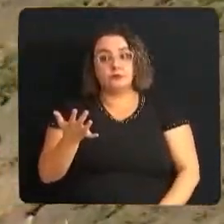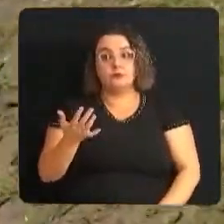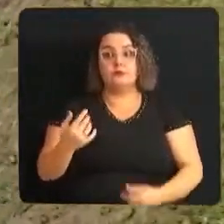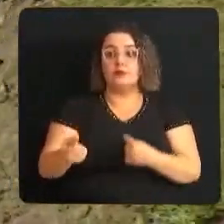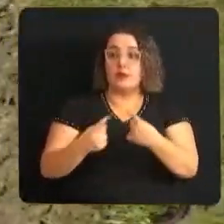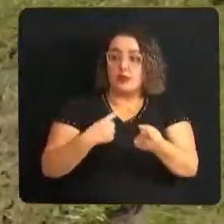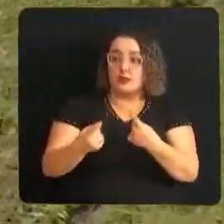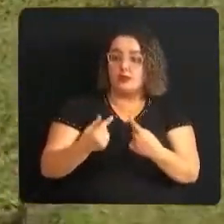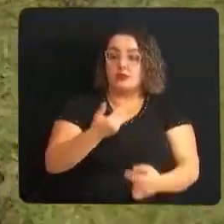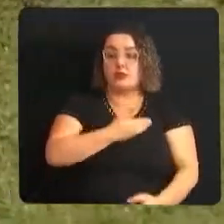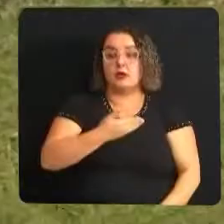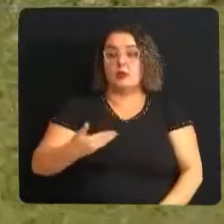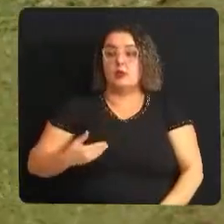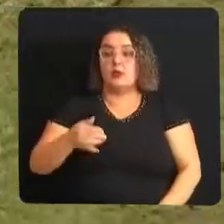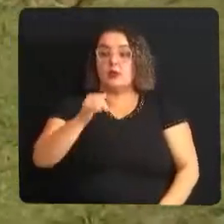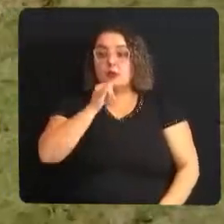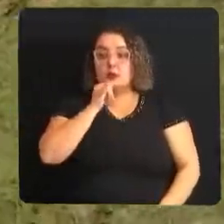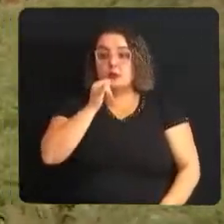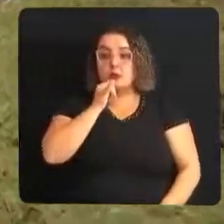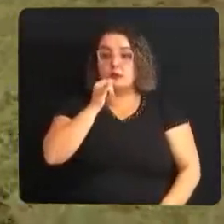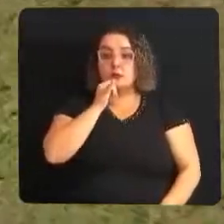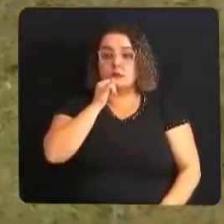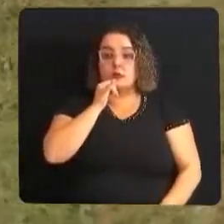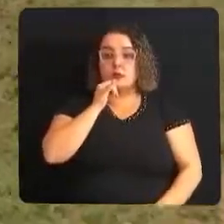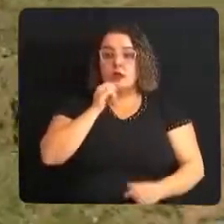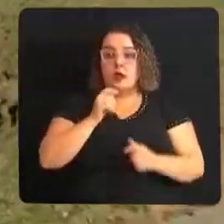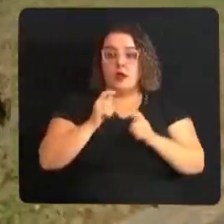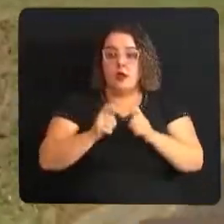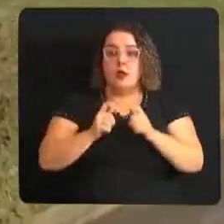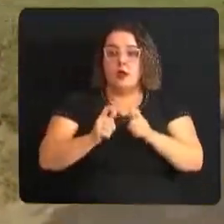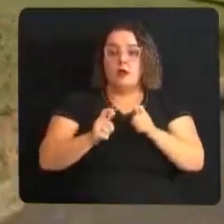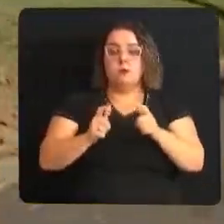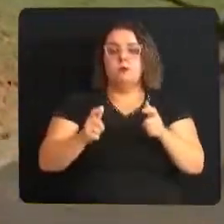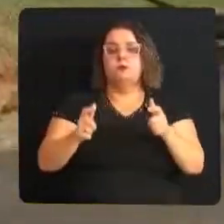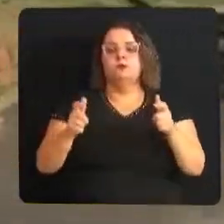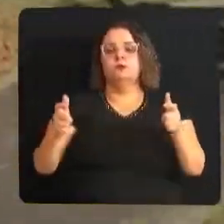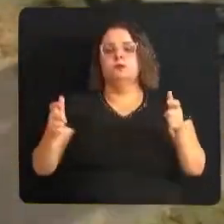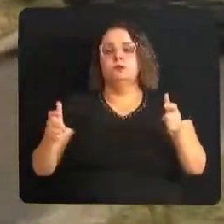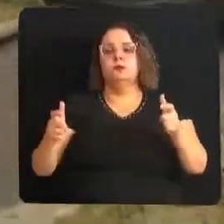vias públicas, por exemplo, aumentando